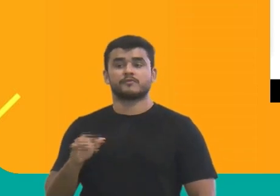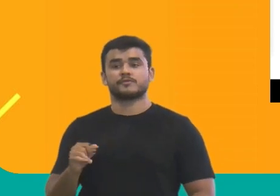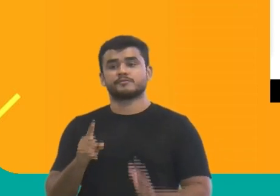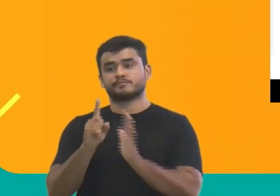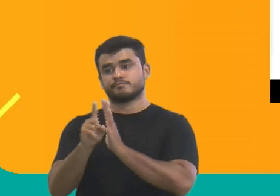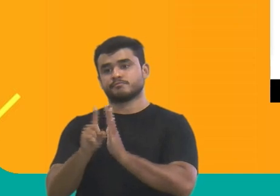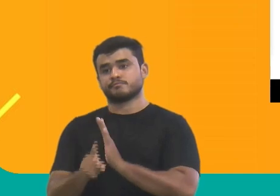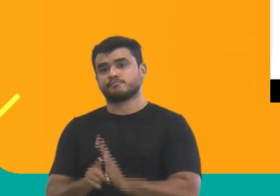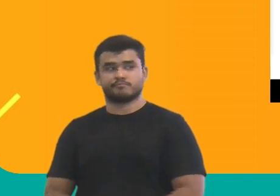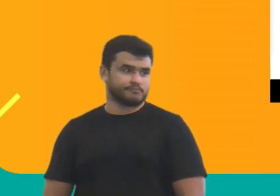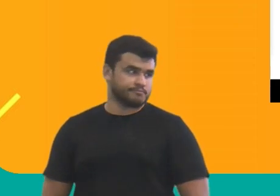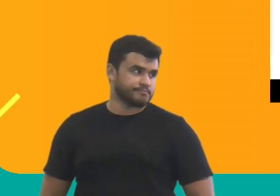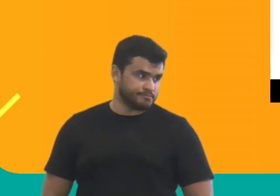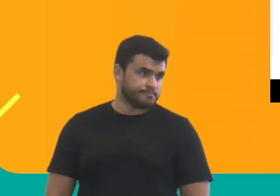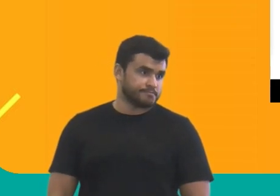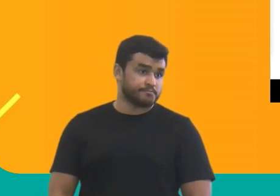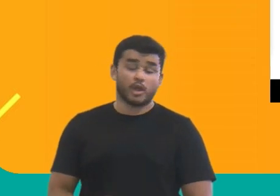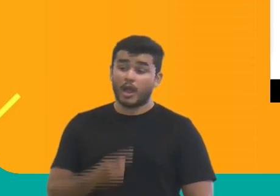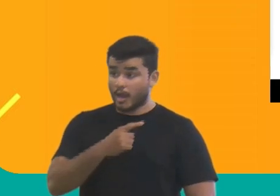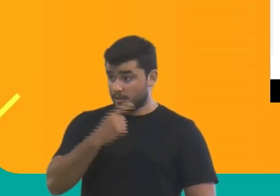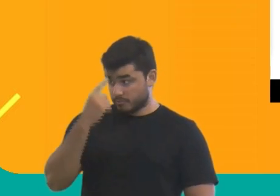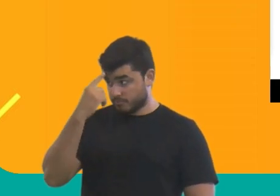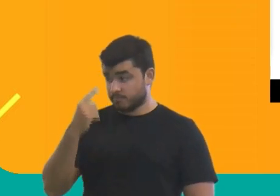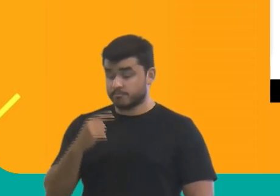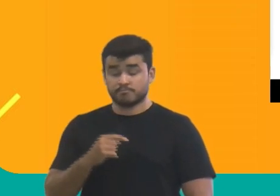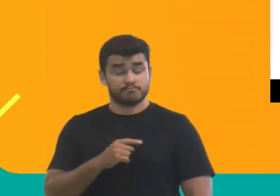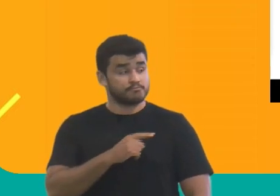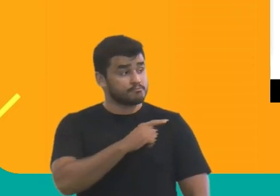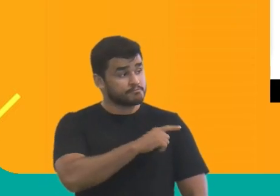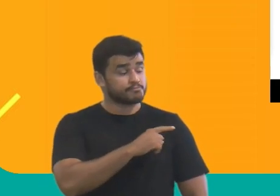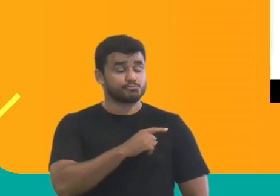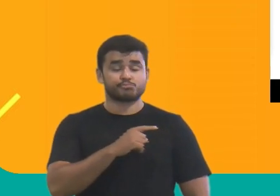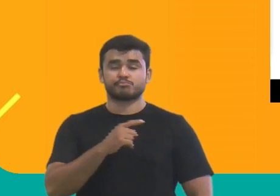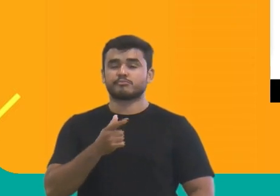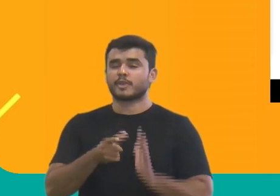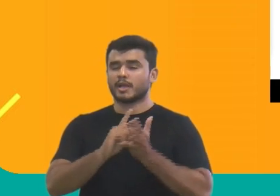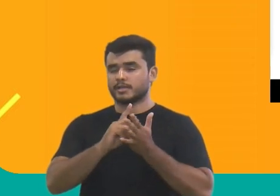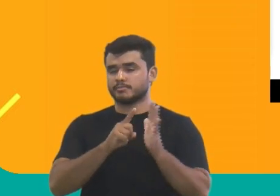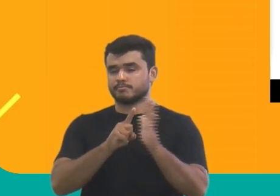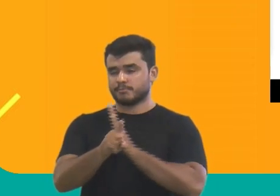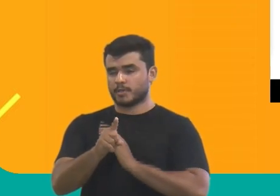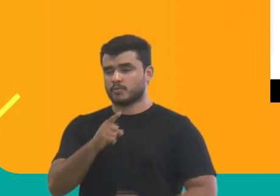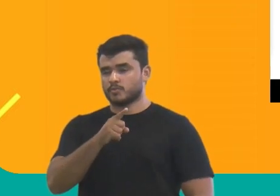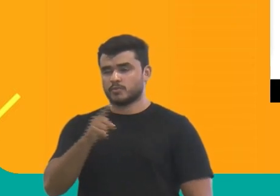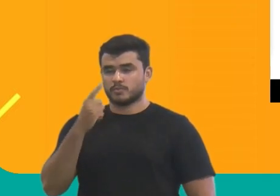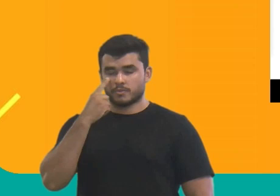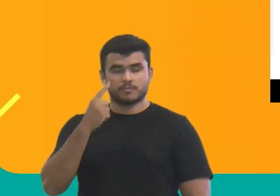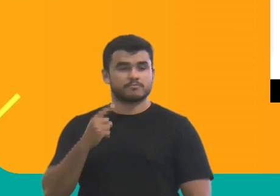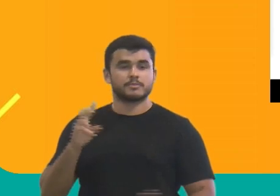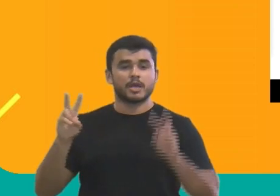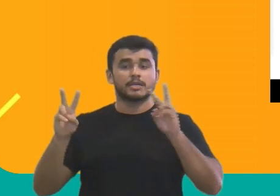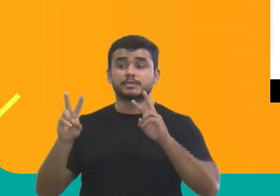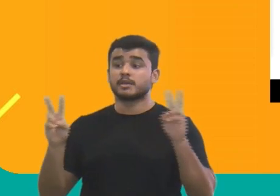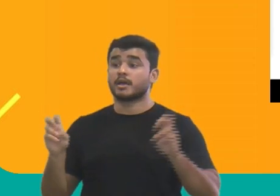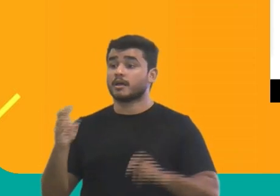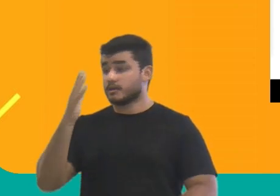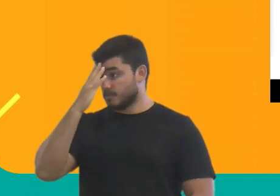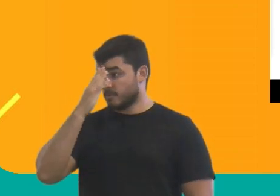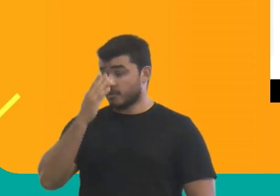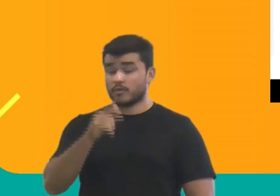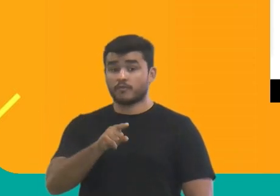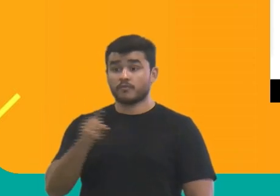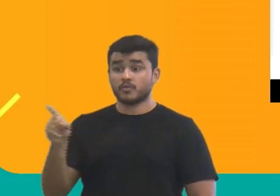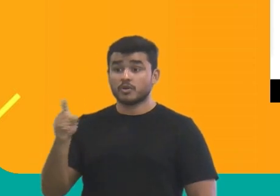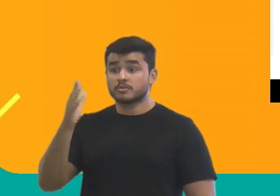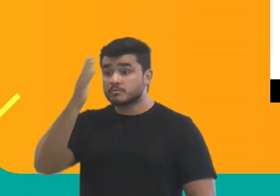questão. E aí, a questão anterior que a Catarina trouxe, ela já trouxe essa base para a informação de vocês, que era